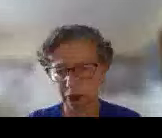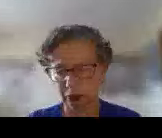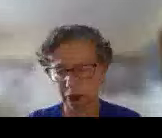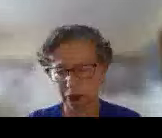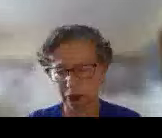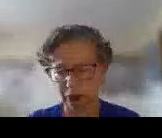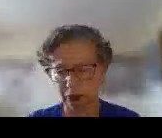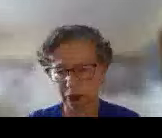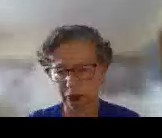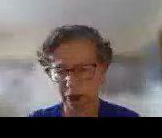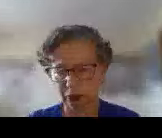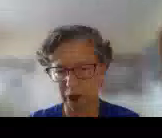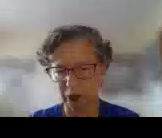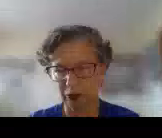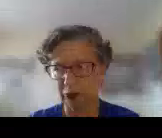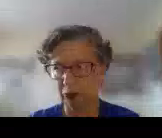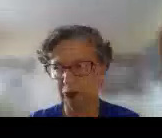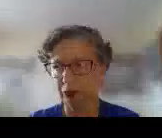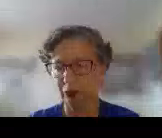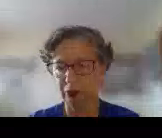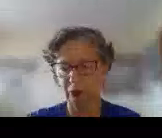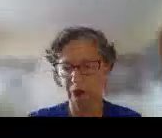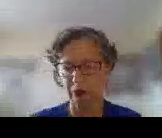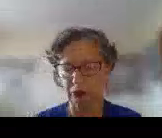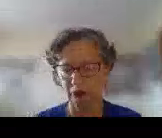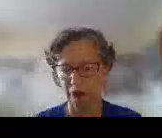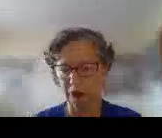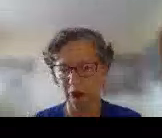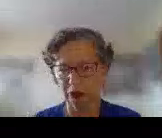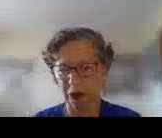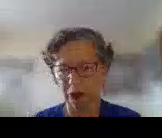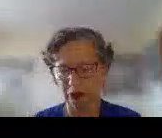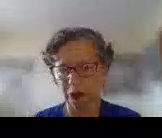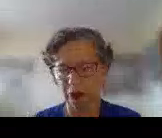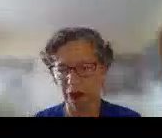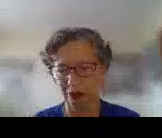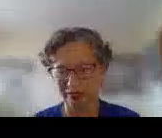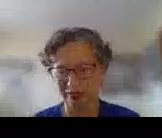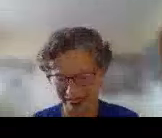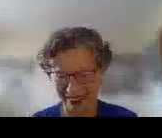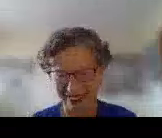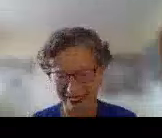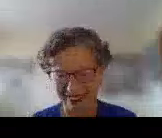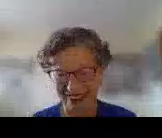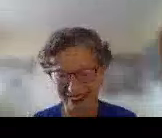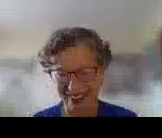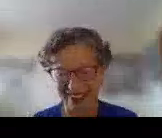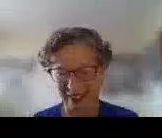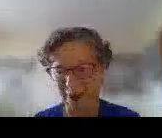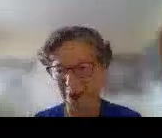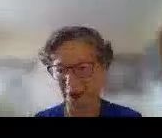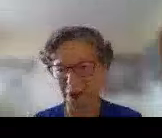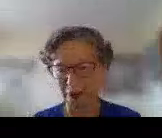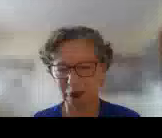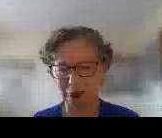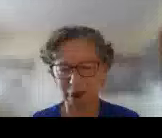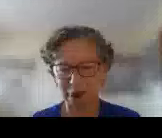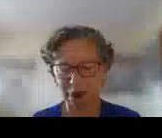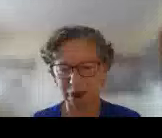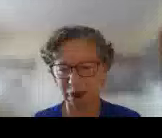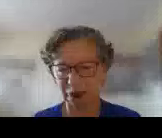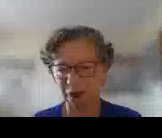passivo e às vezes até de certa forma eu não vou falar de vítima porque nós não nos tratamos assim né mas de um